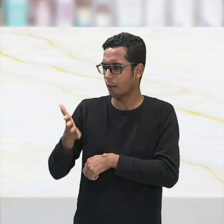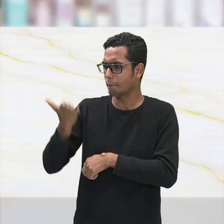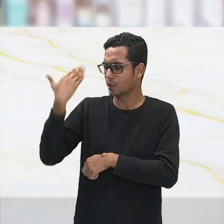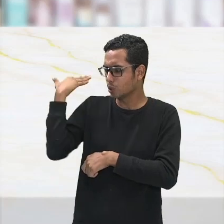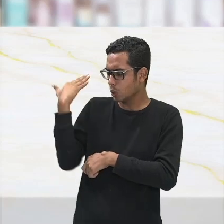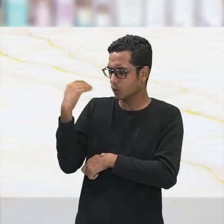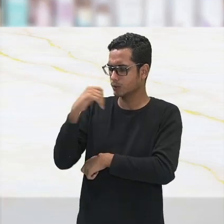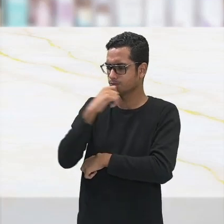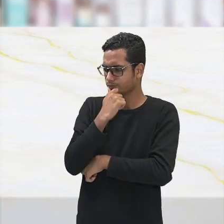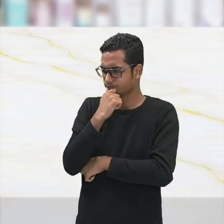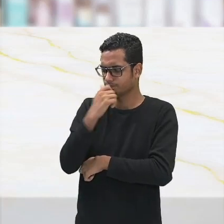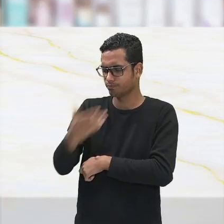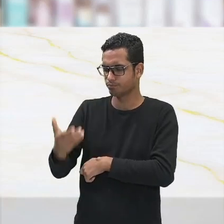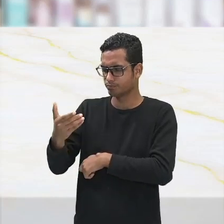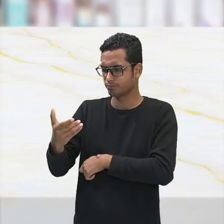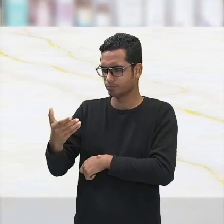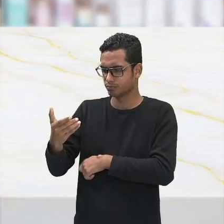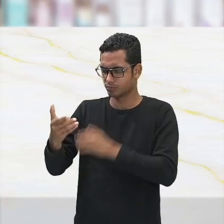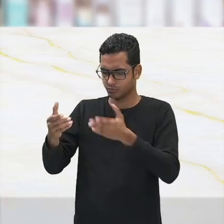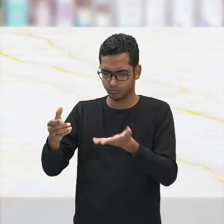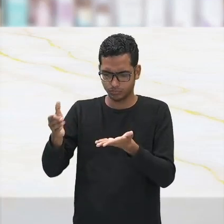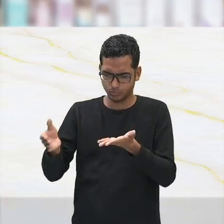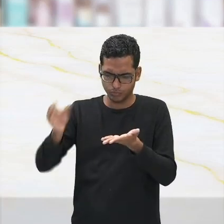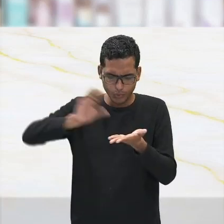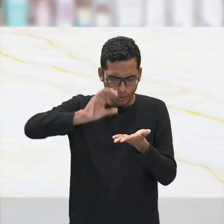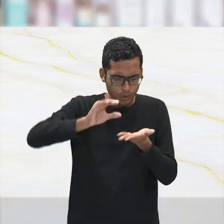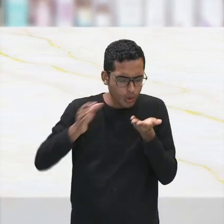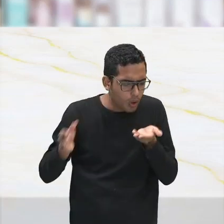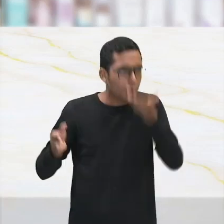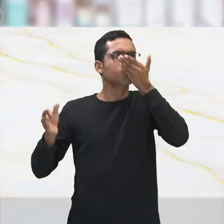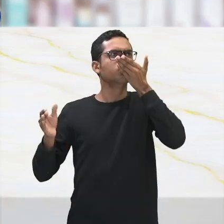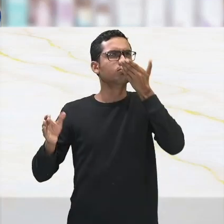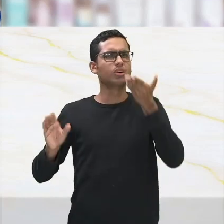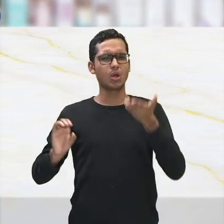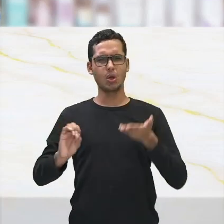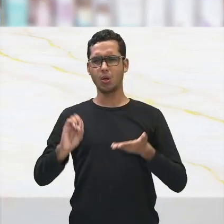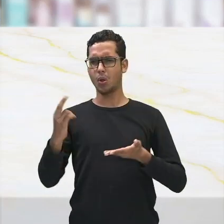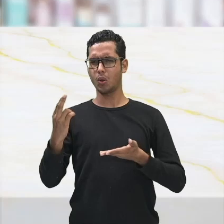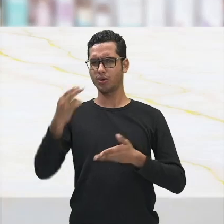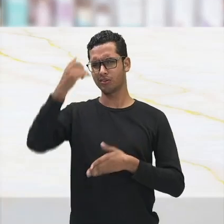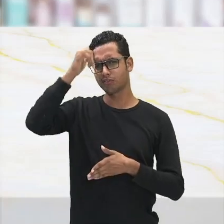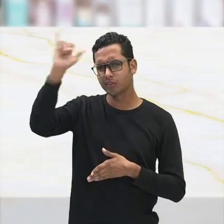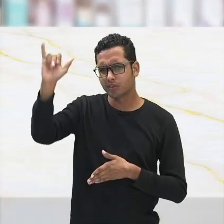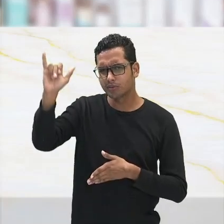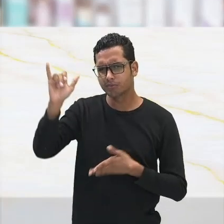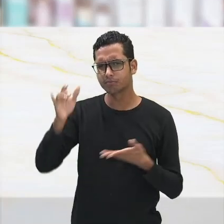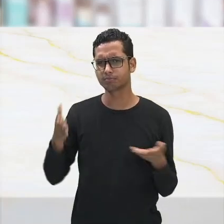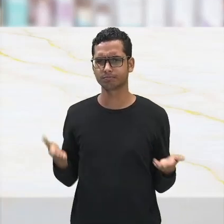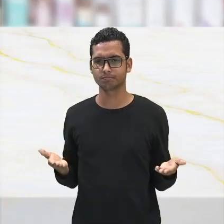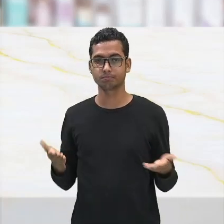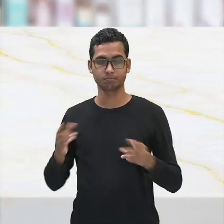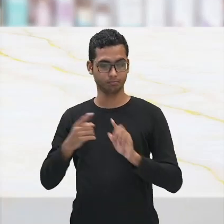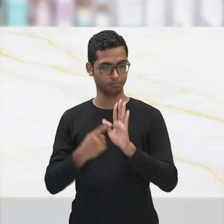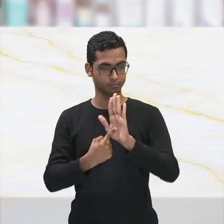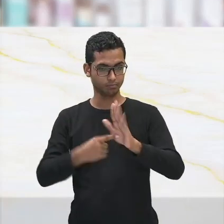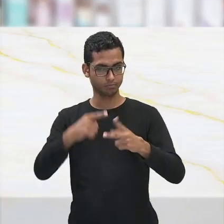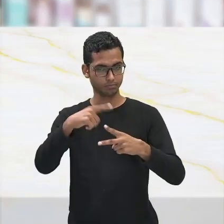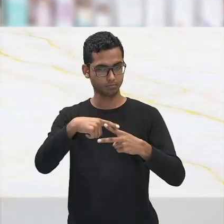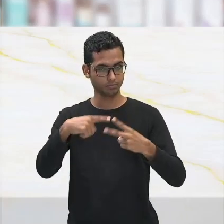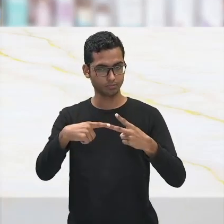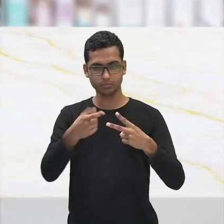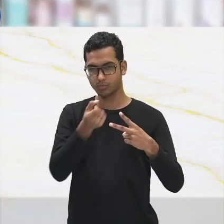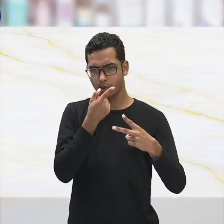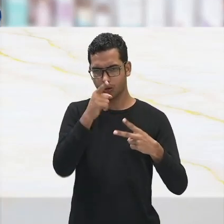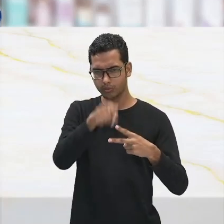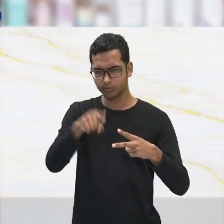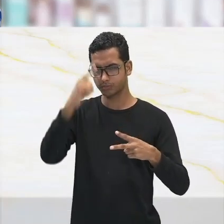com dúvida? Vou trazer agora para vocês 2 medicamentos e aí vocês vão